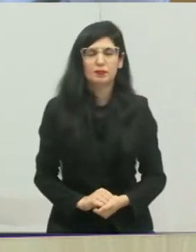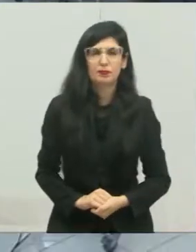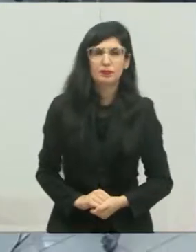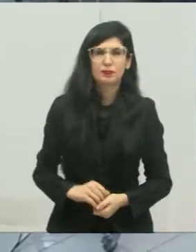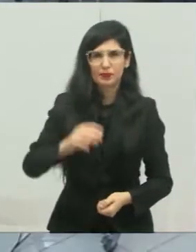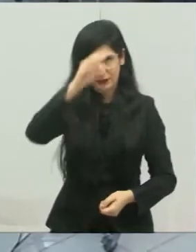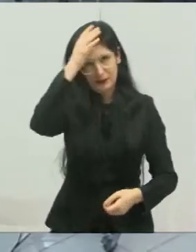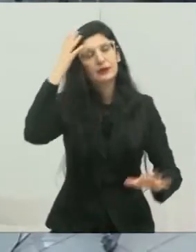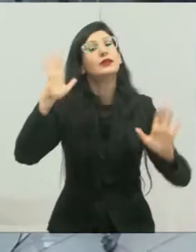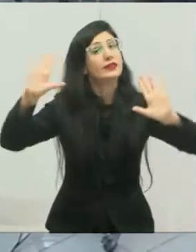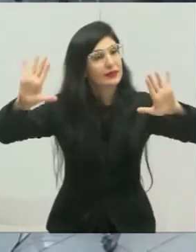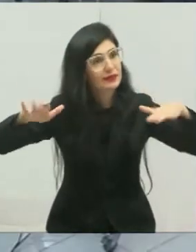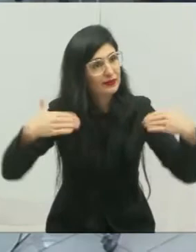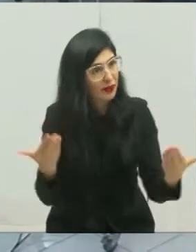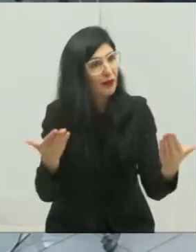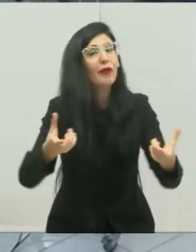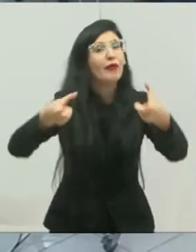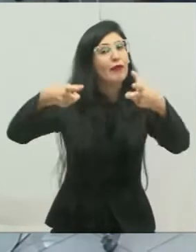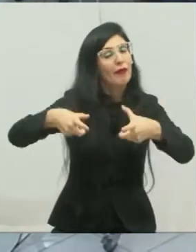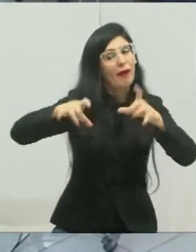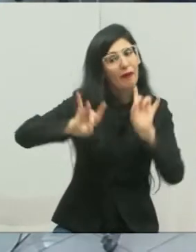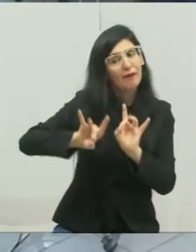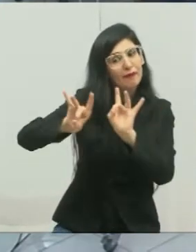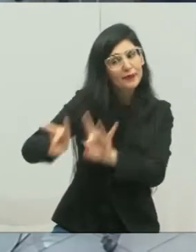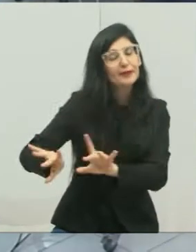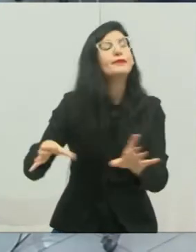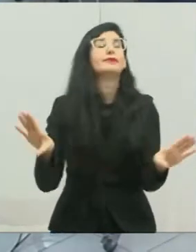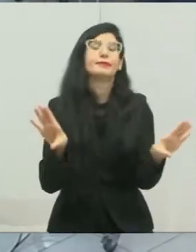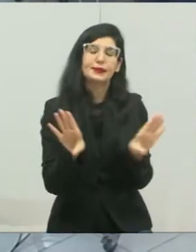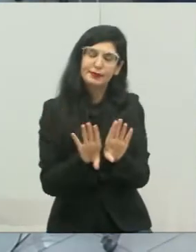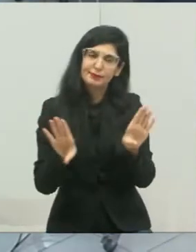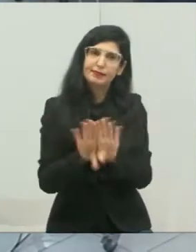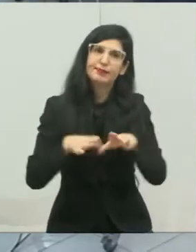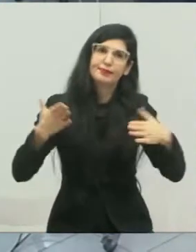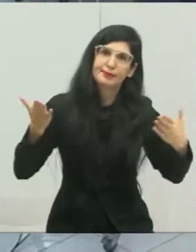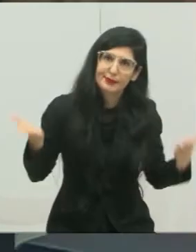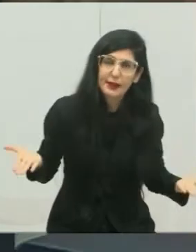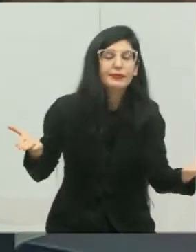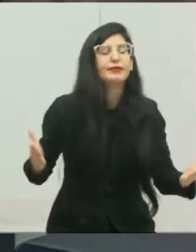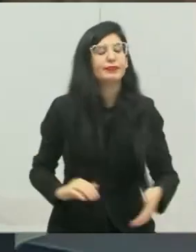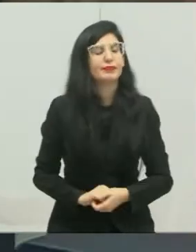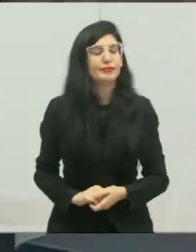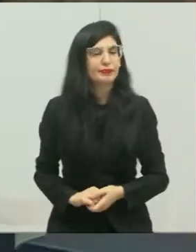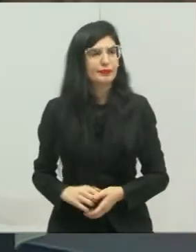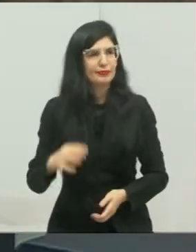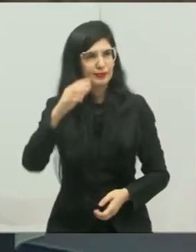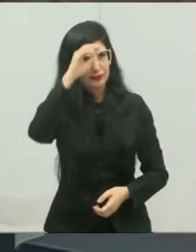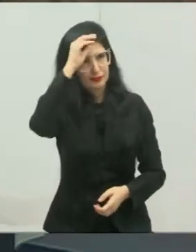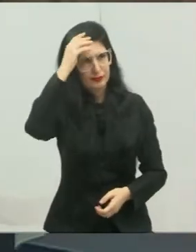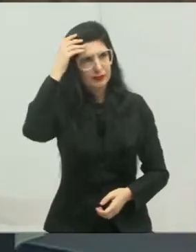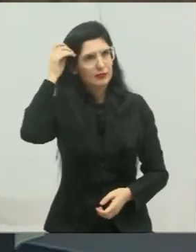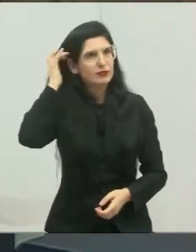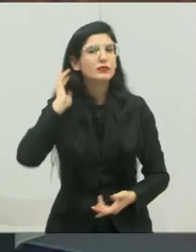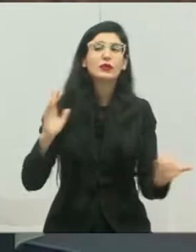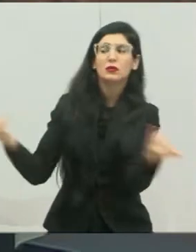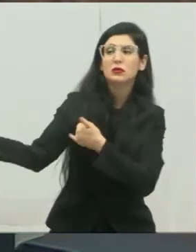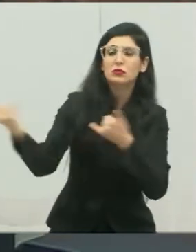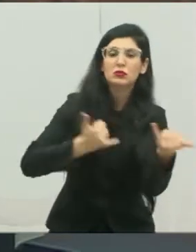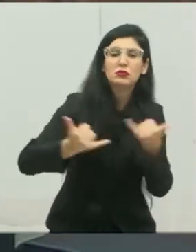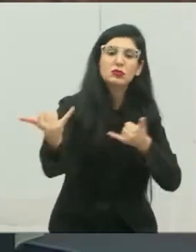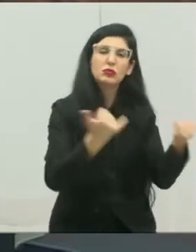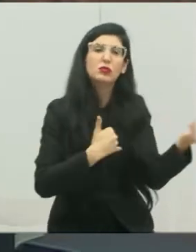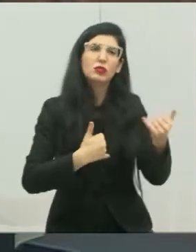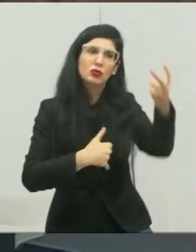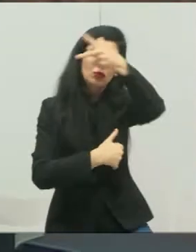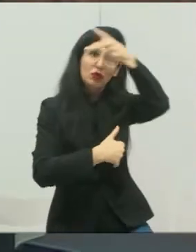um risco do abandono dessa localidade que pertence ao INCRA, segundo informação do Secretaria de Planejamento. Tem